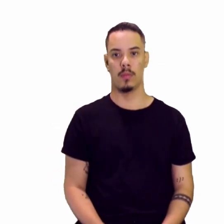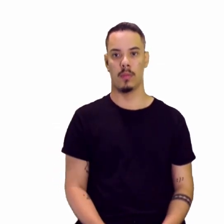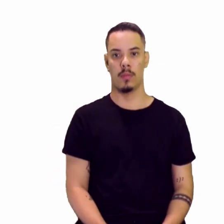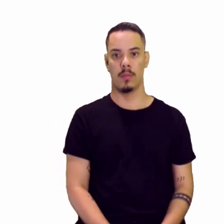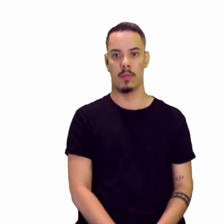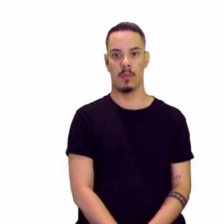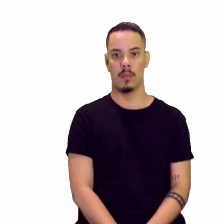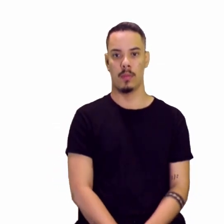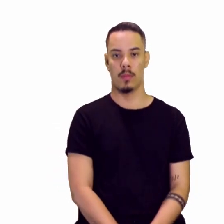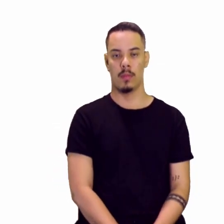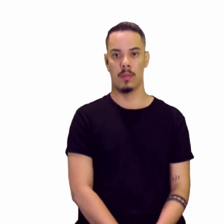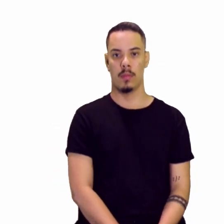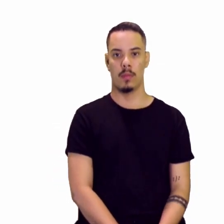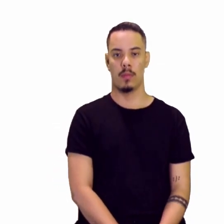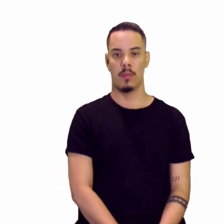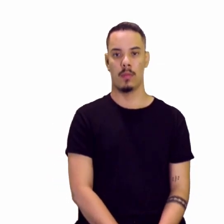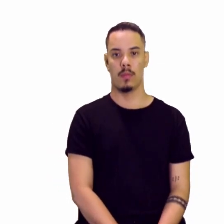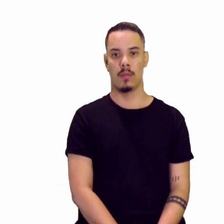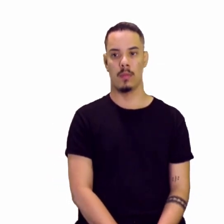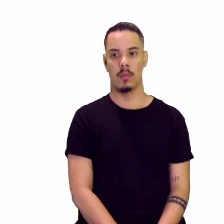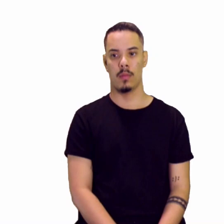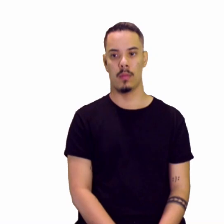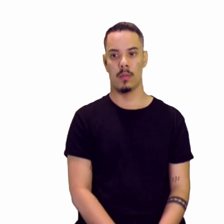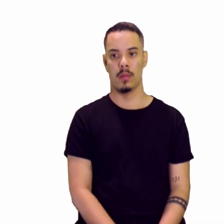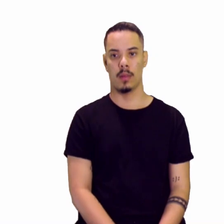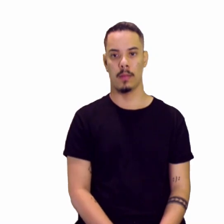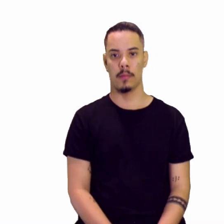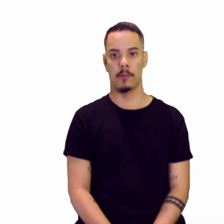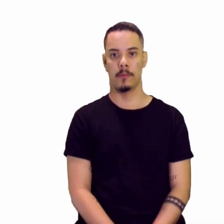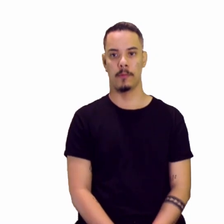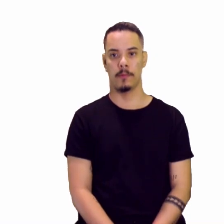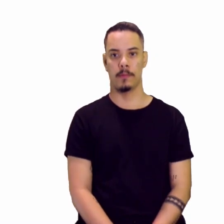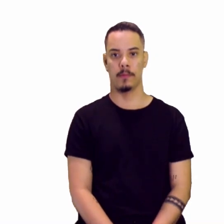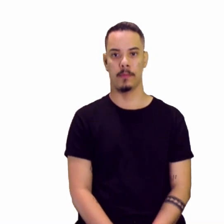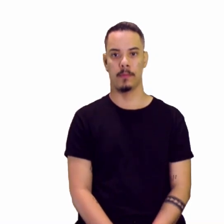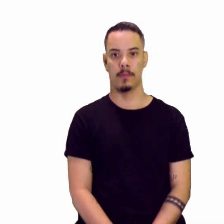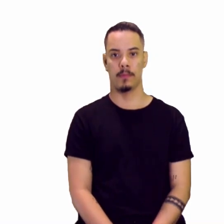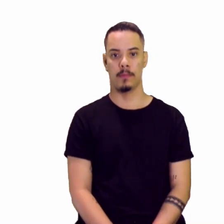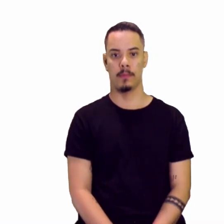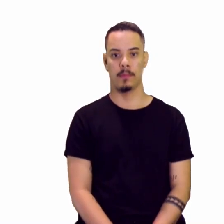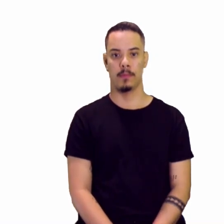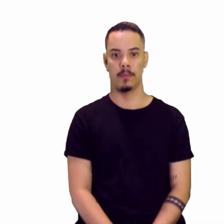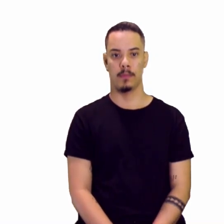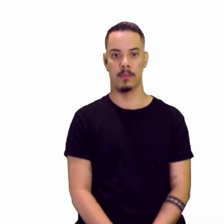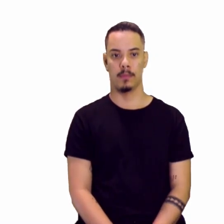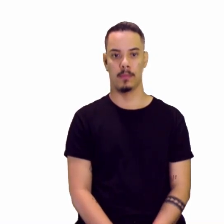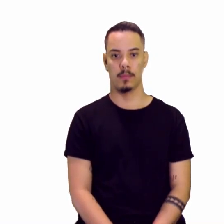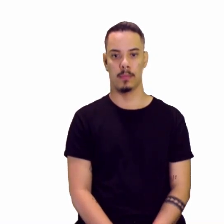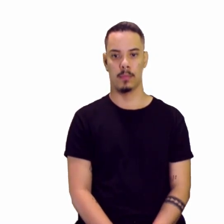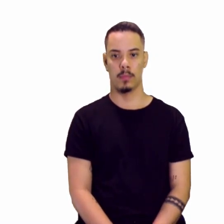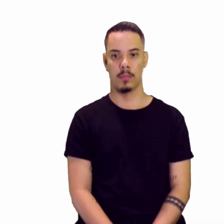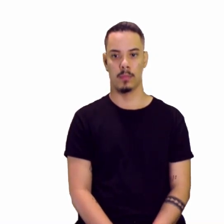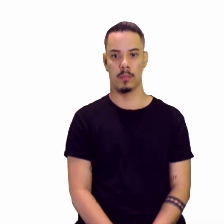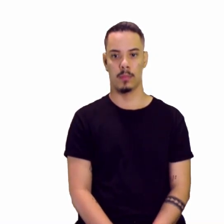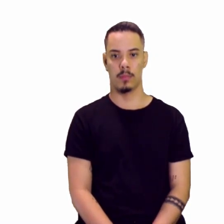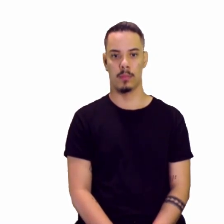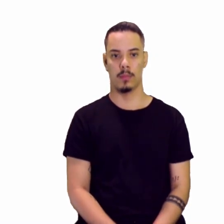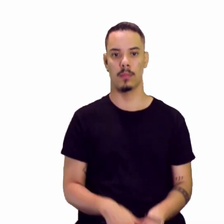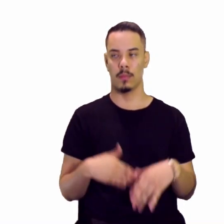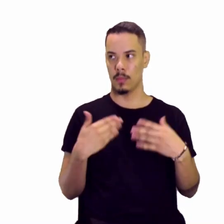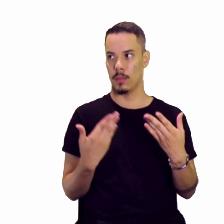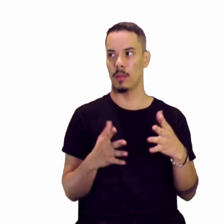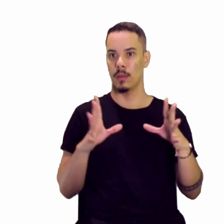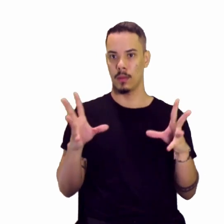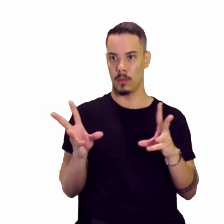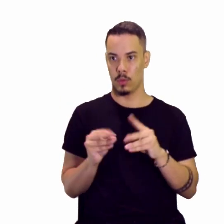Décio? Justamente. Então, a força aplicada, a força resultante é de 200 newton. Então, considerando os